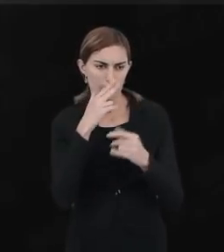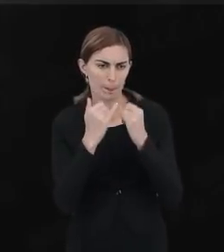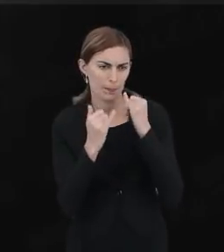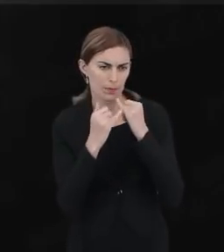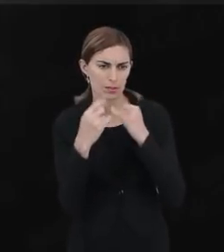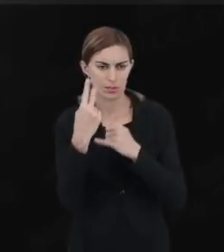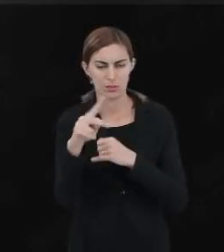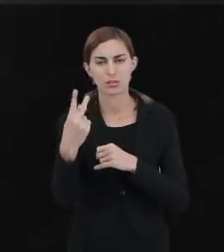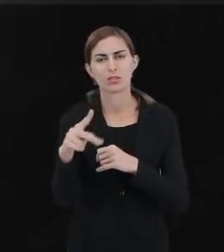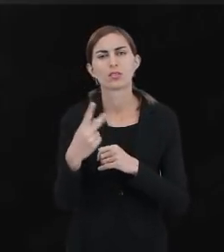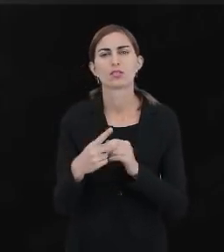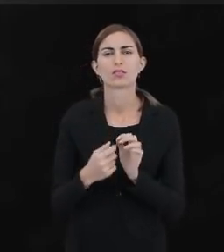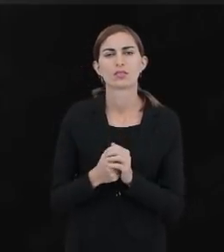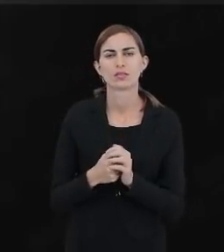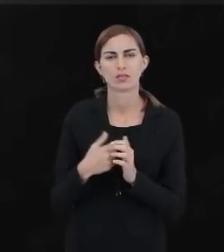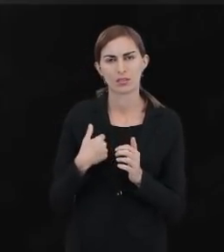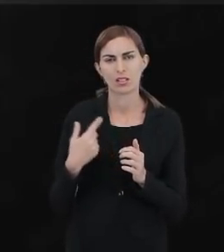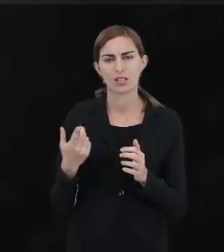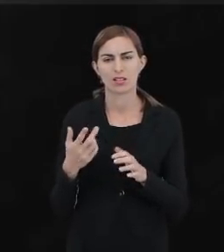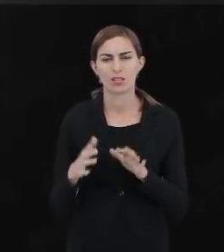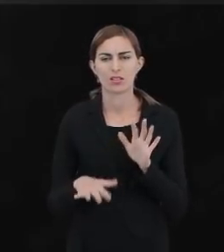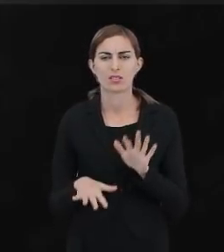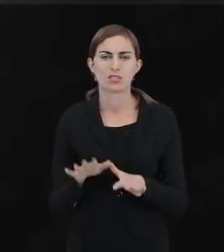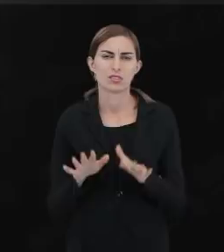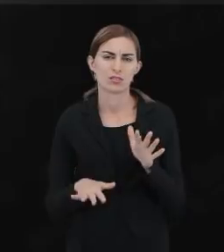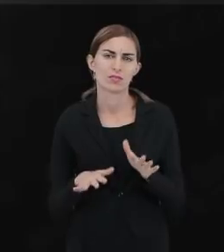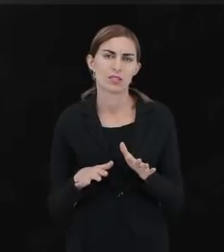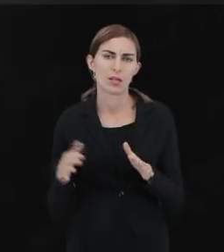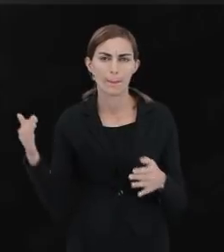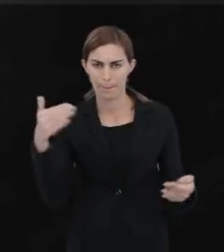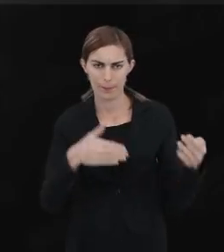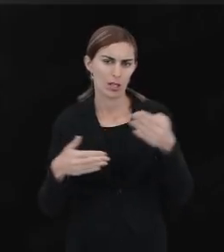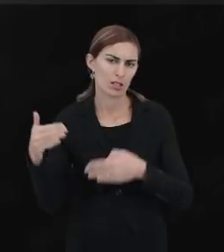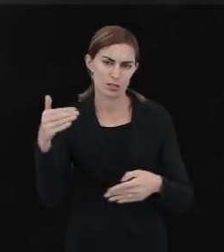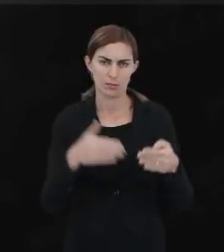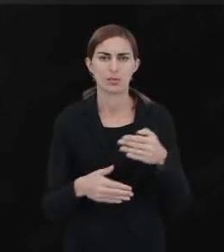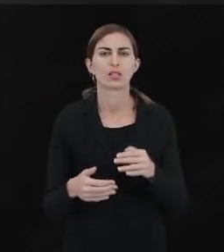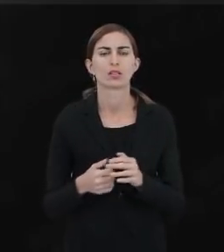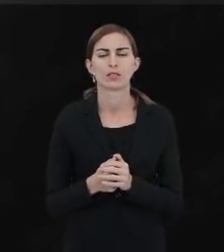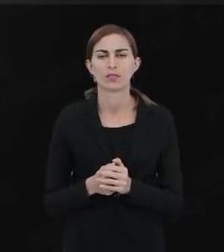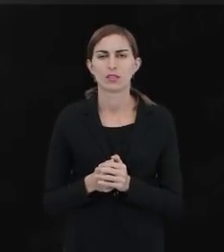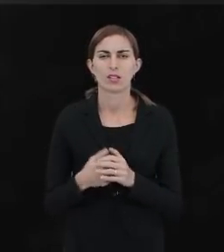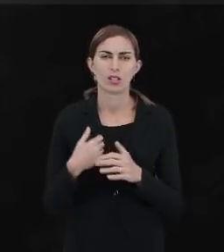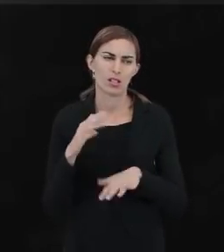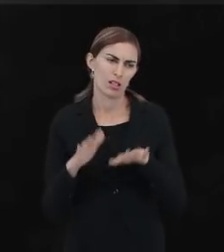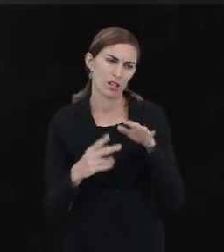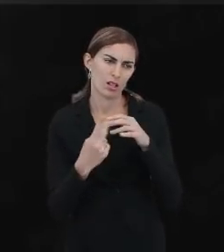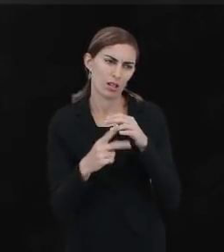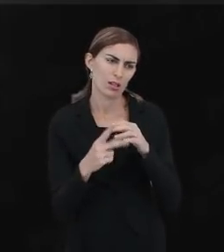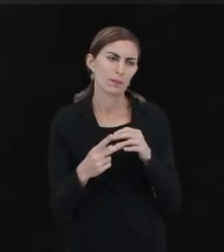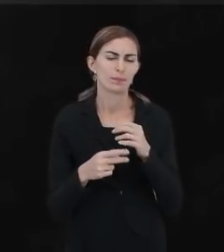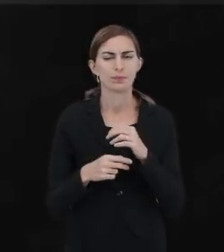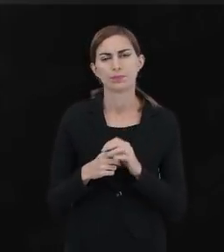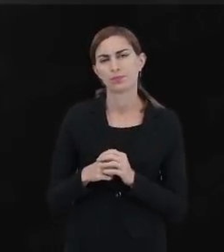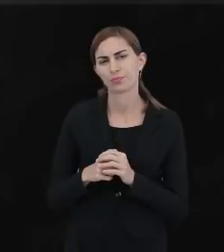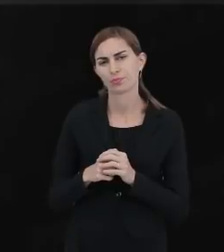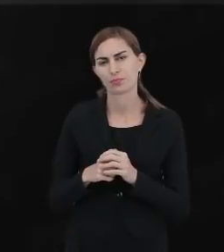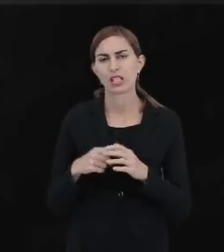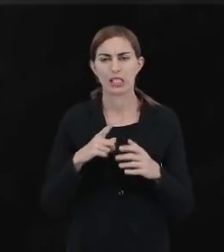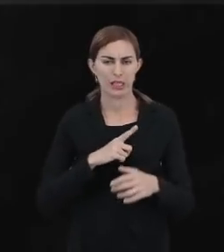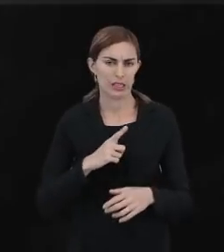é talvez essa questão participativa ela ela